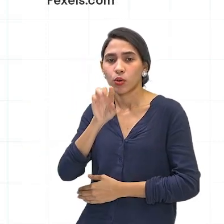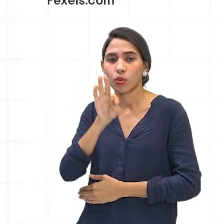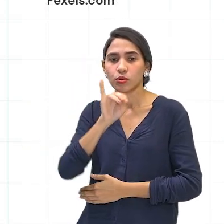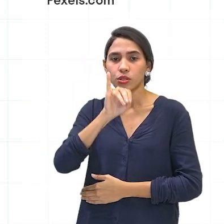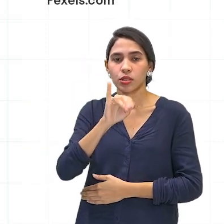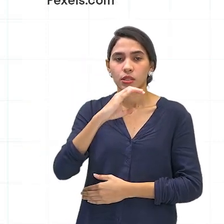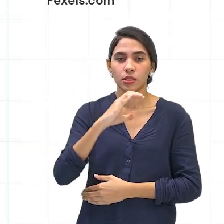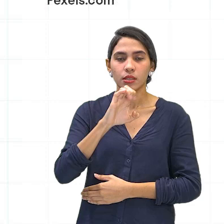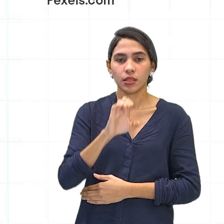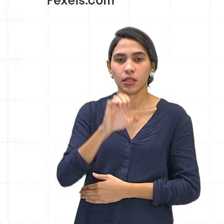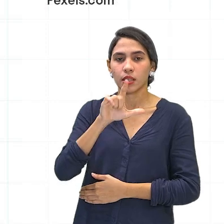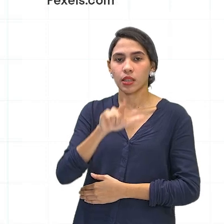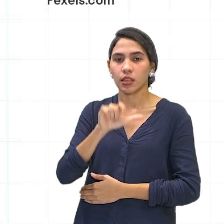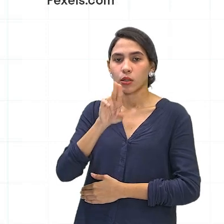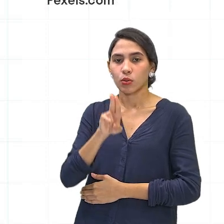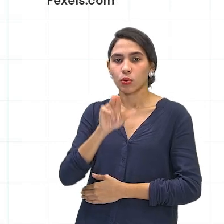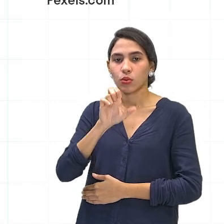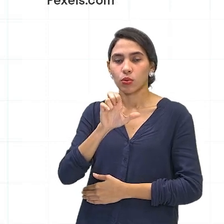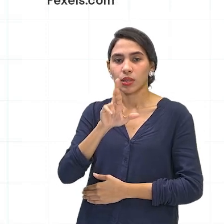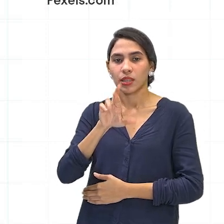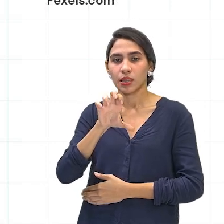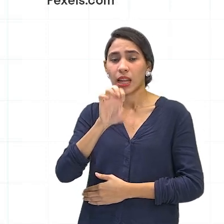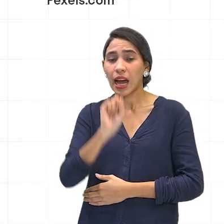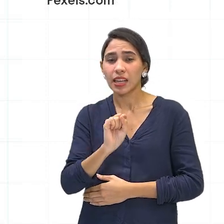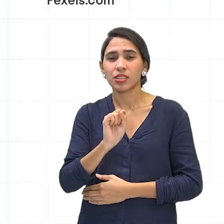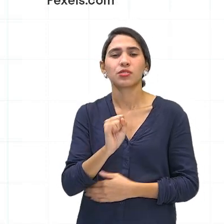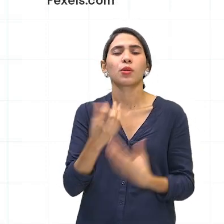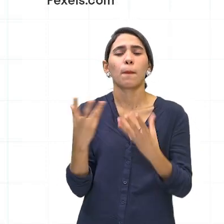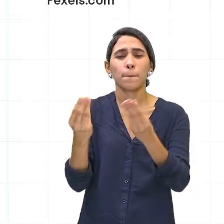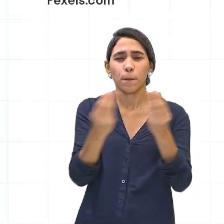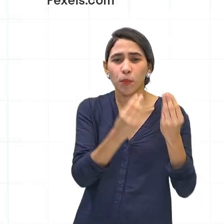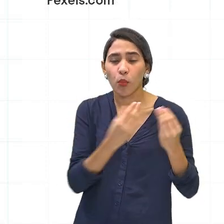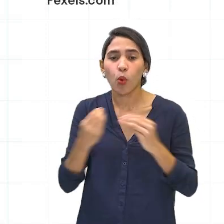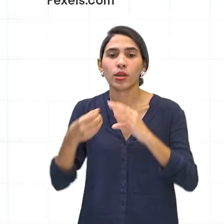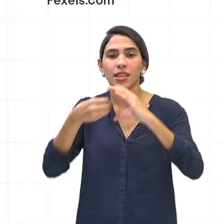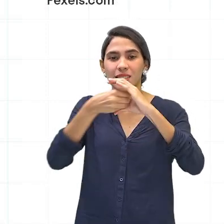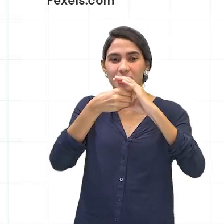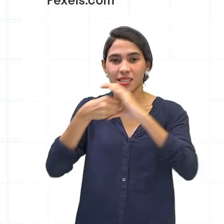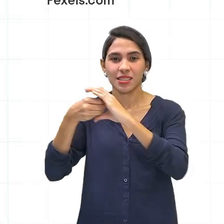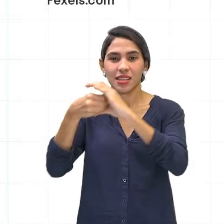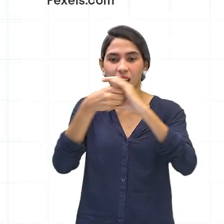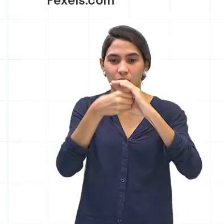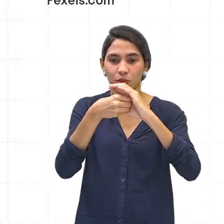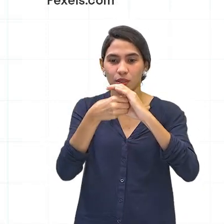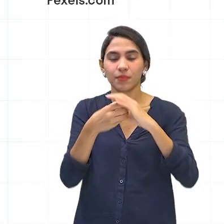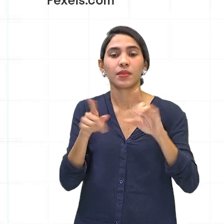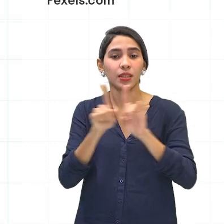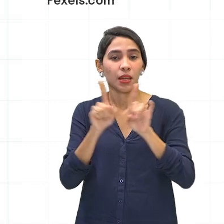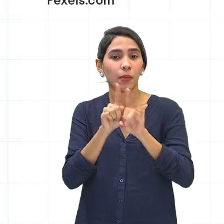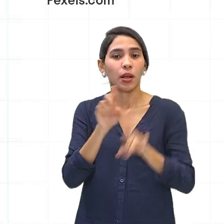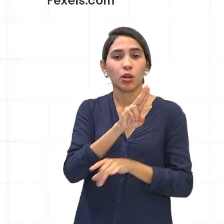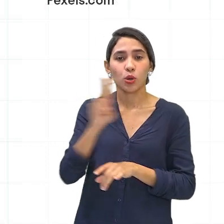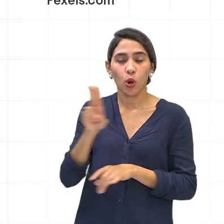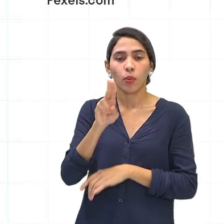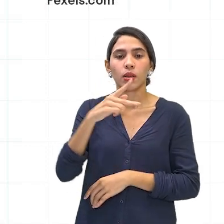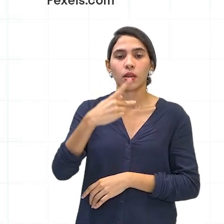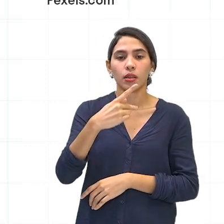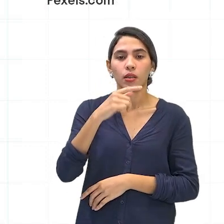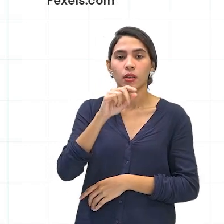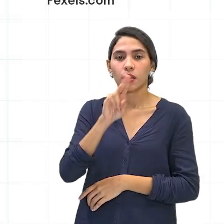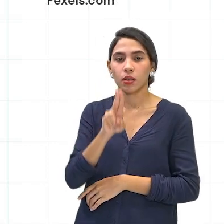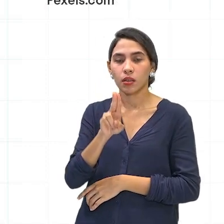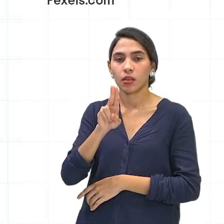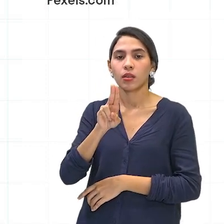dizer muitos, Então, são seres compostos por muitas células, também chamados aí de